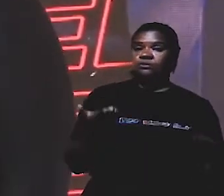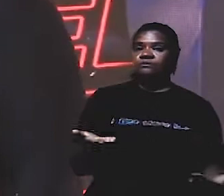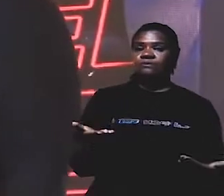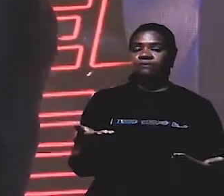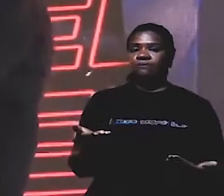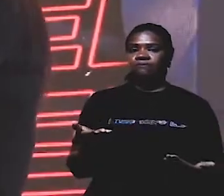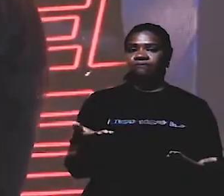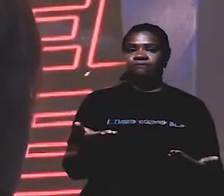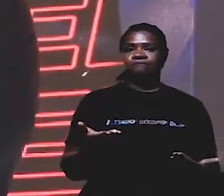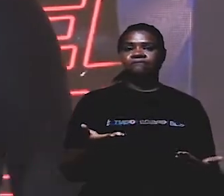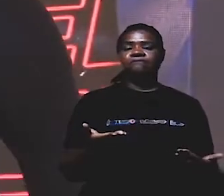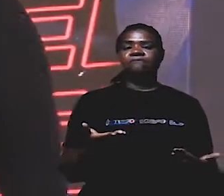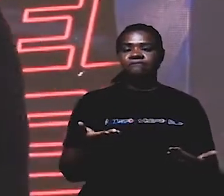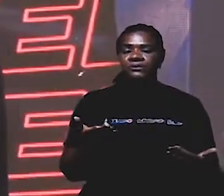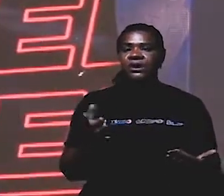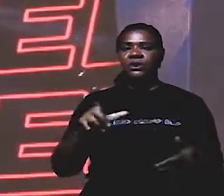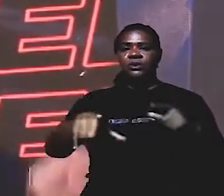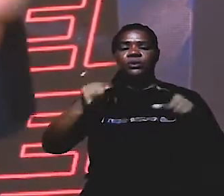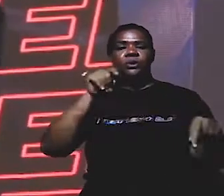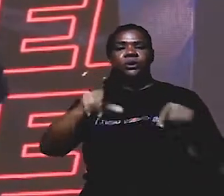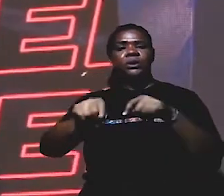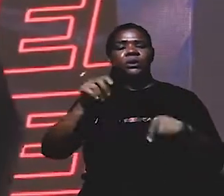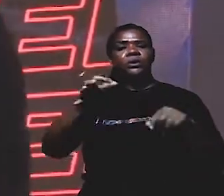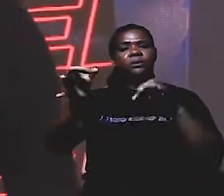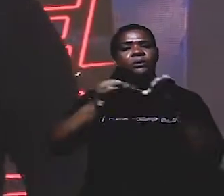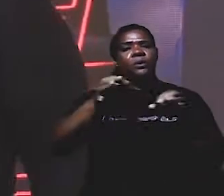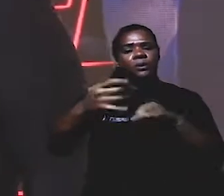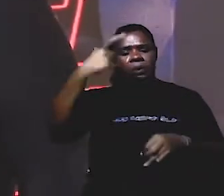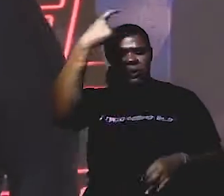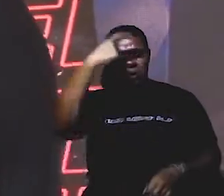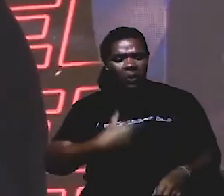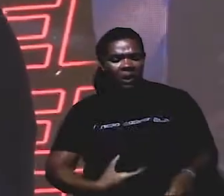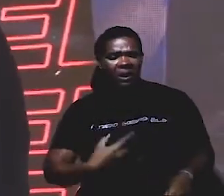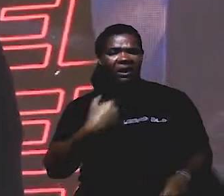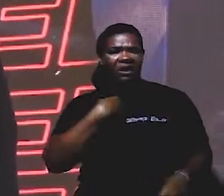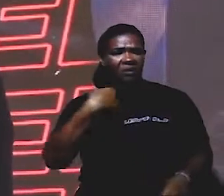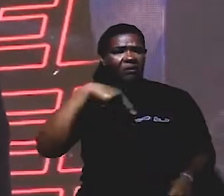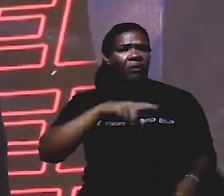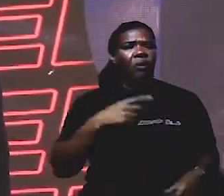chamados, eleitos. Mas quando olham para si, dizem: Deus, como eu vou?